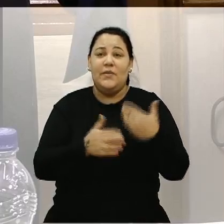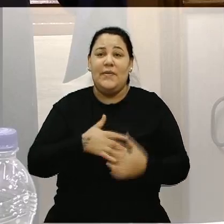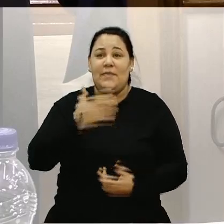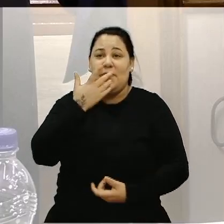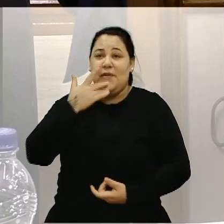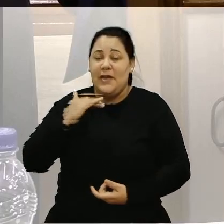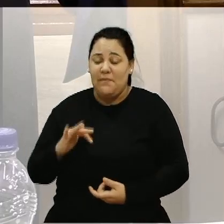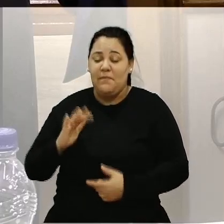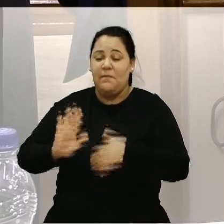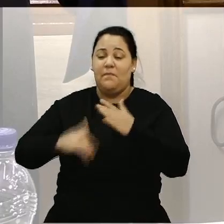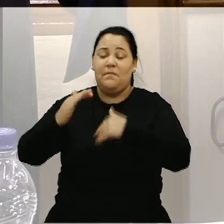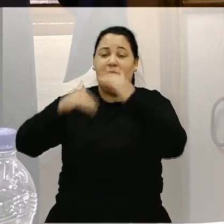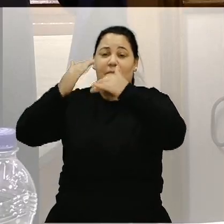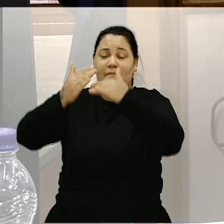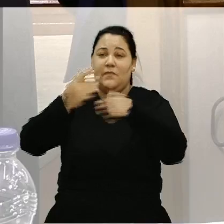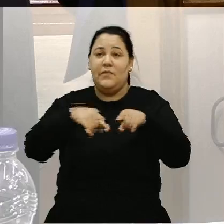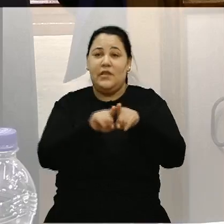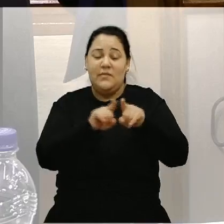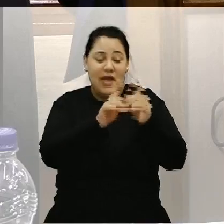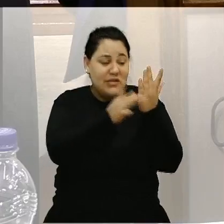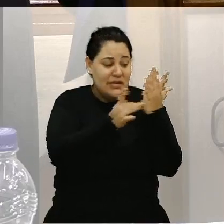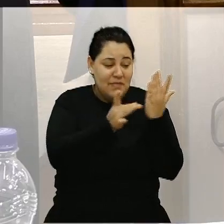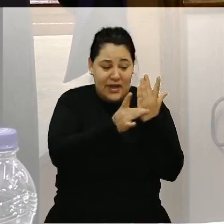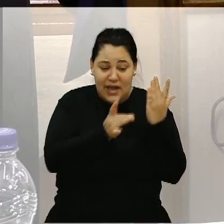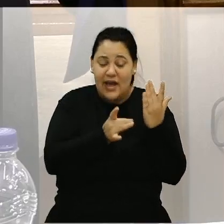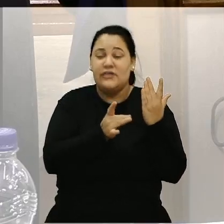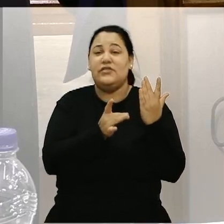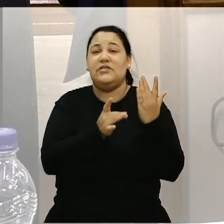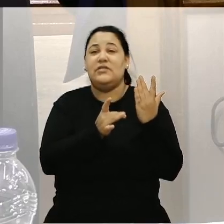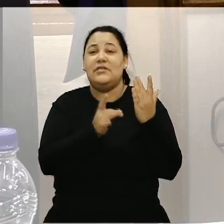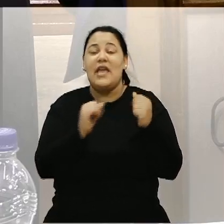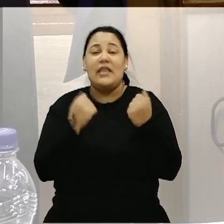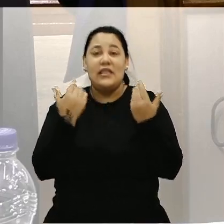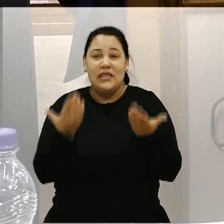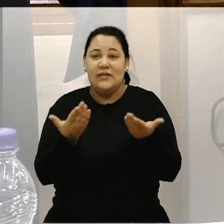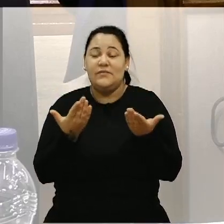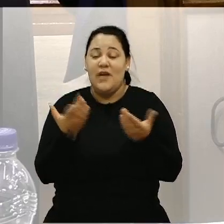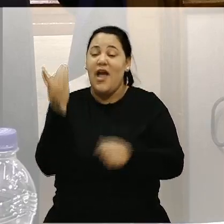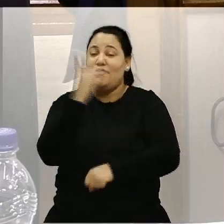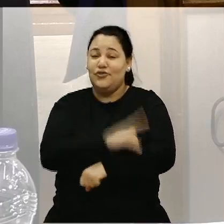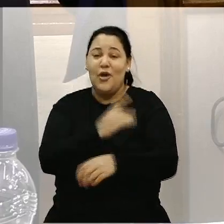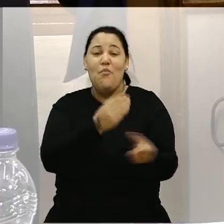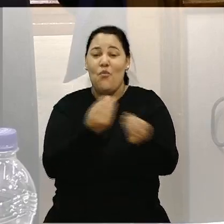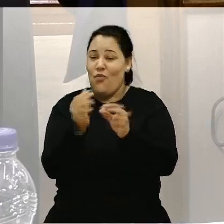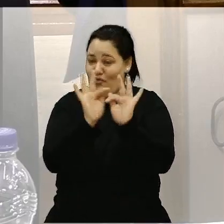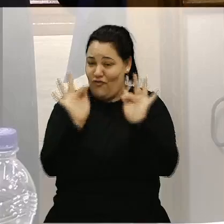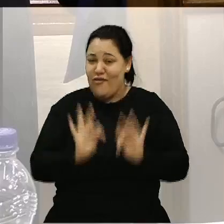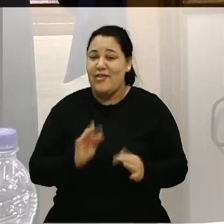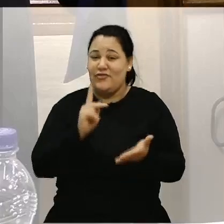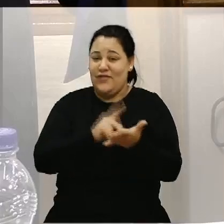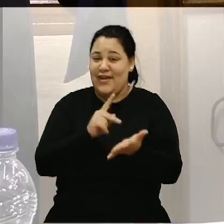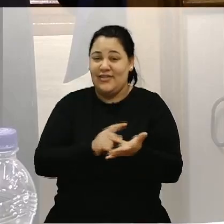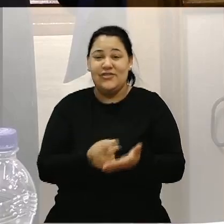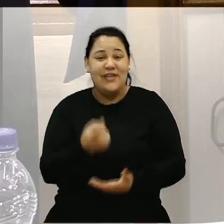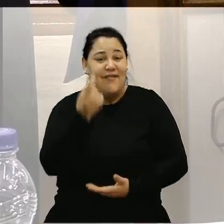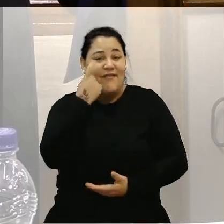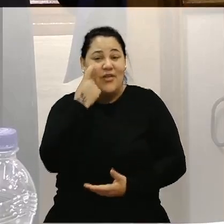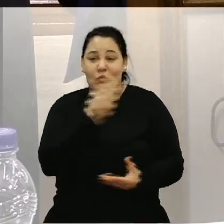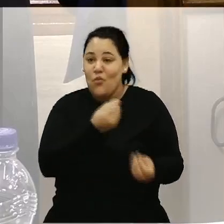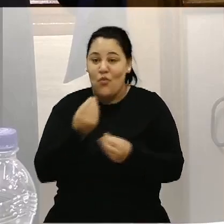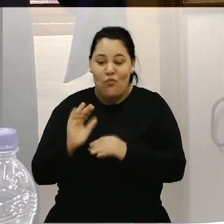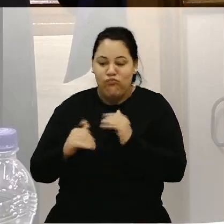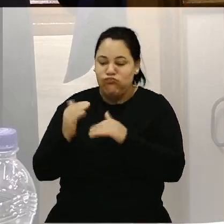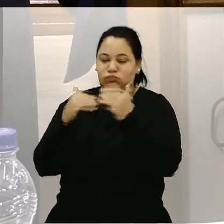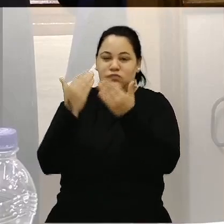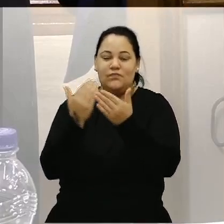pleno desenvolvimento de suas habilidades. Então, é um dia muito feliz, a gente está vendo diversos avanços,